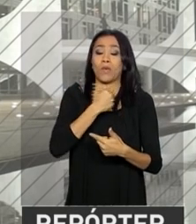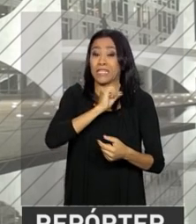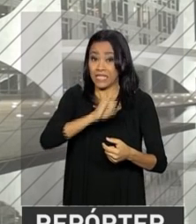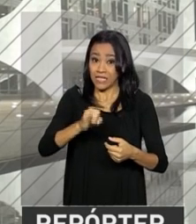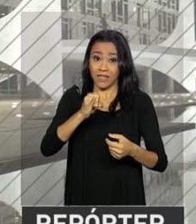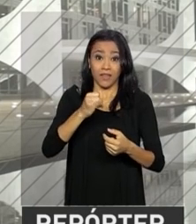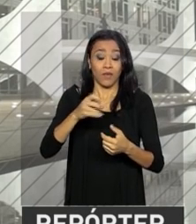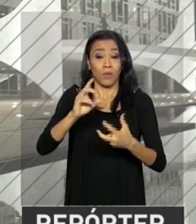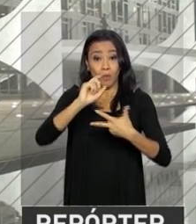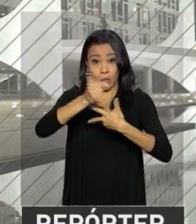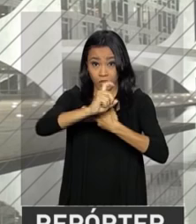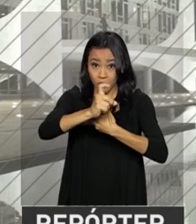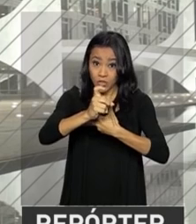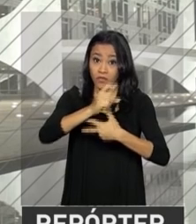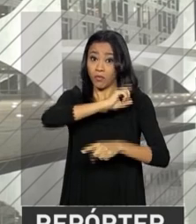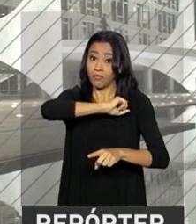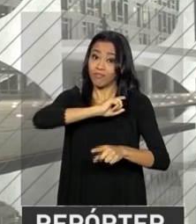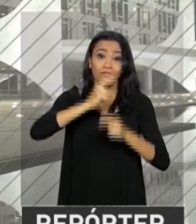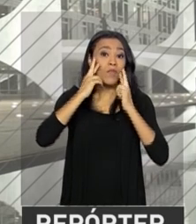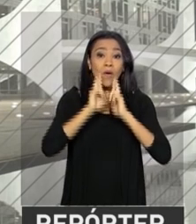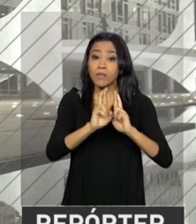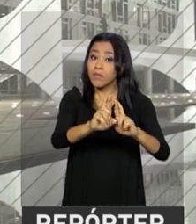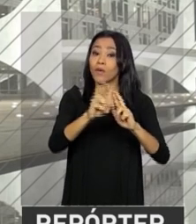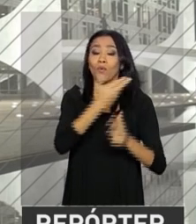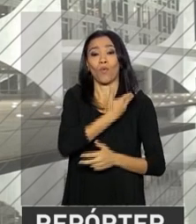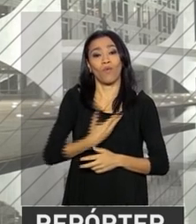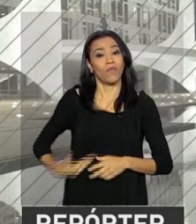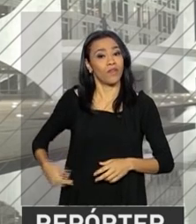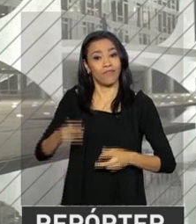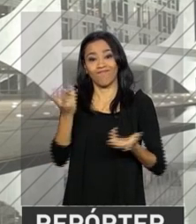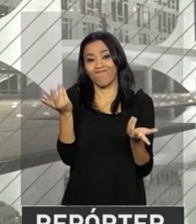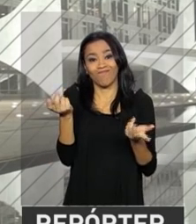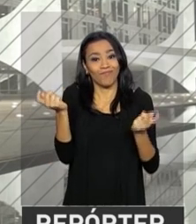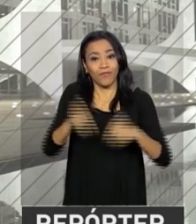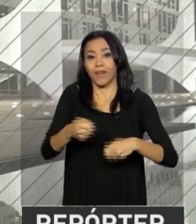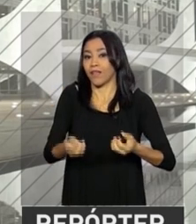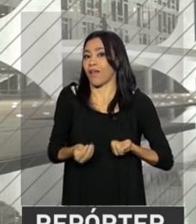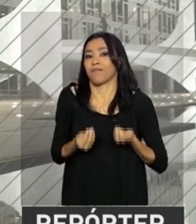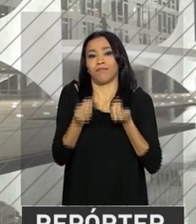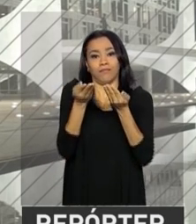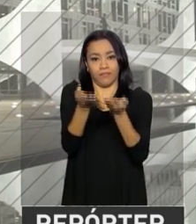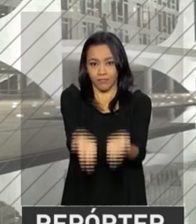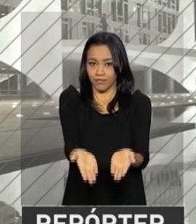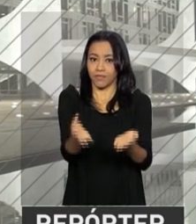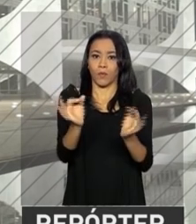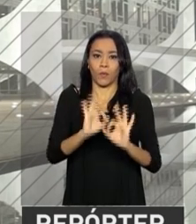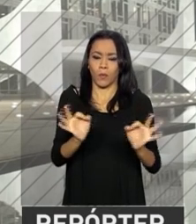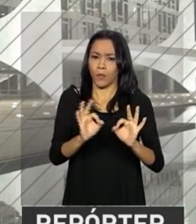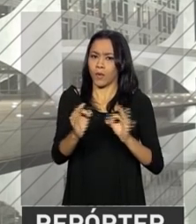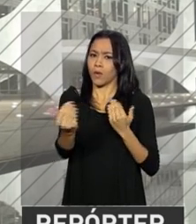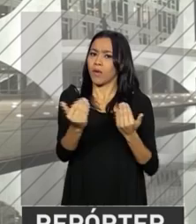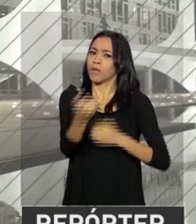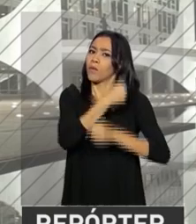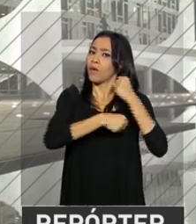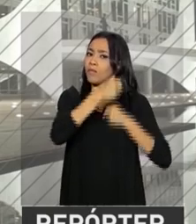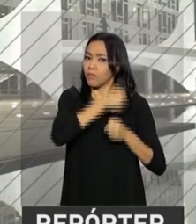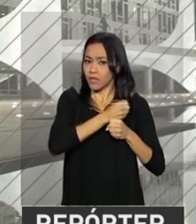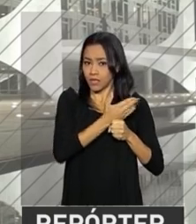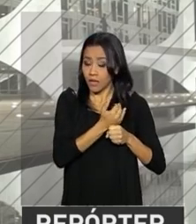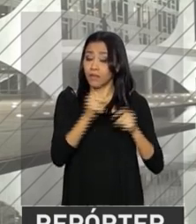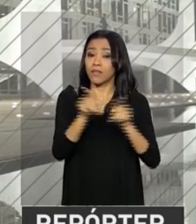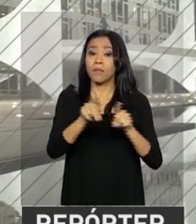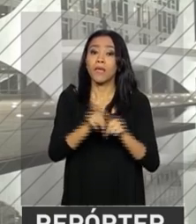a regra, o governo não poderá conceder subsídios maiores do que os realizados no ano anterior e